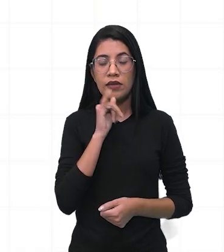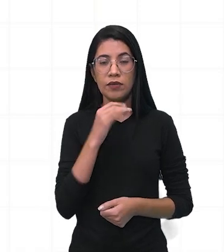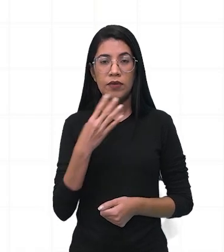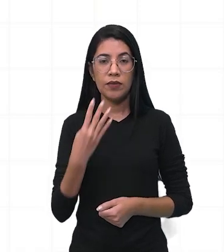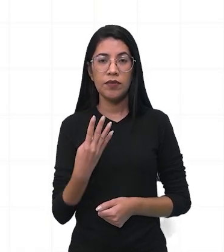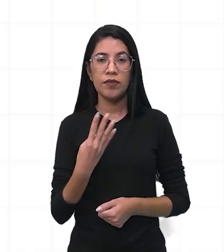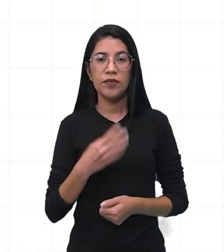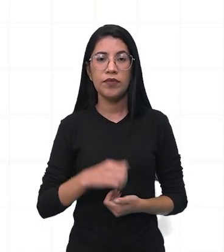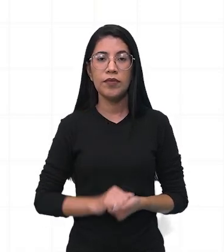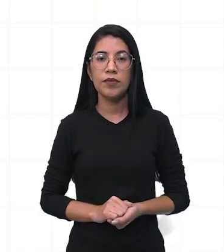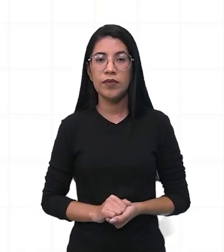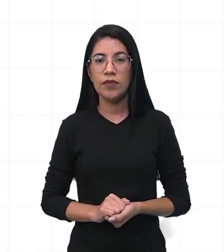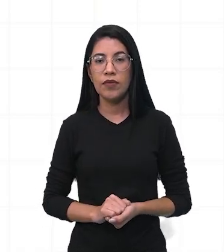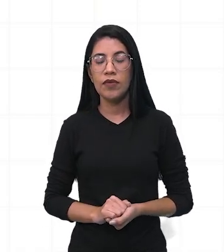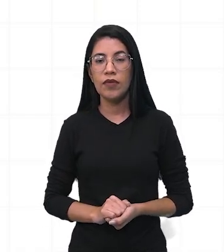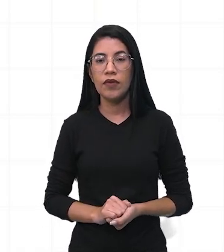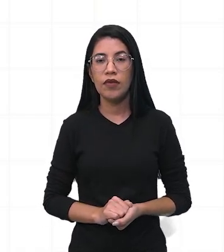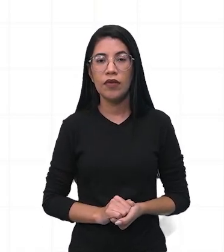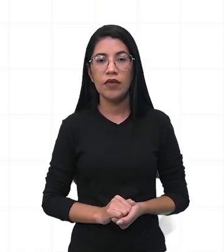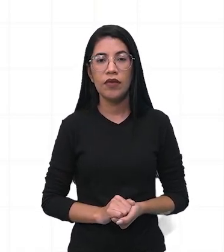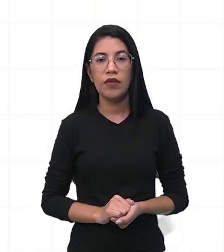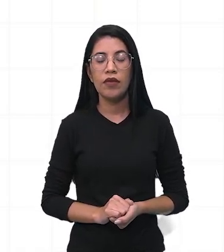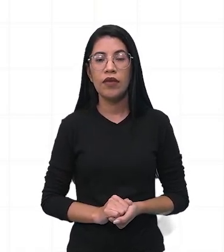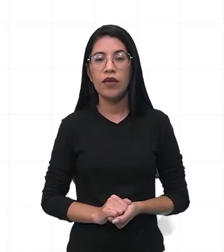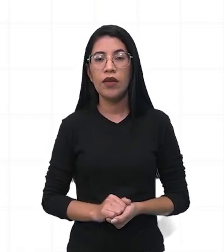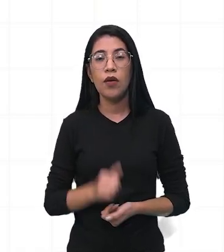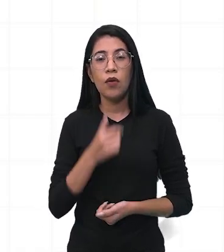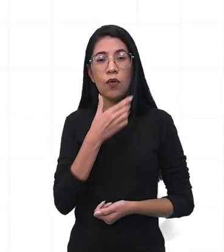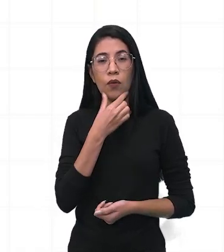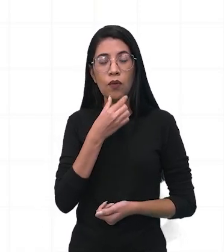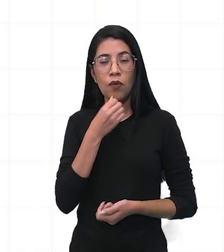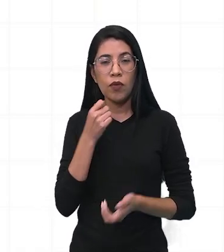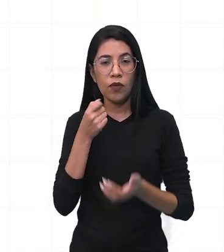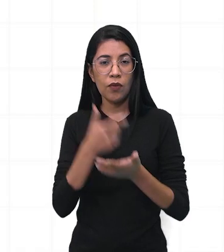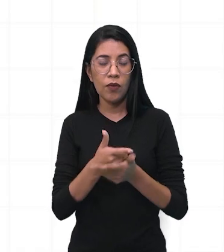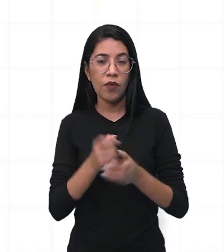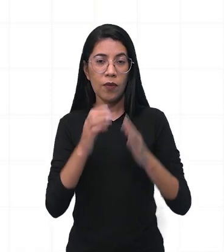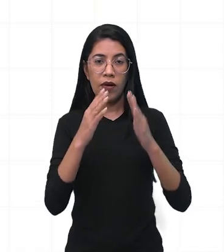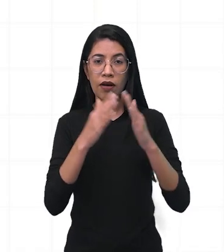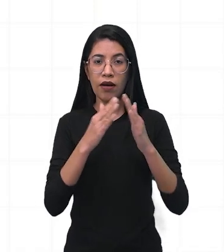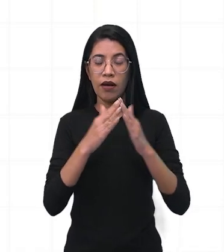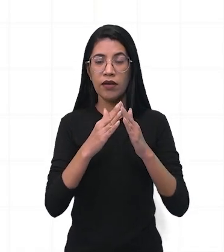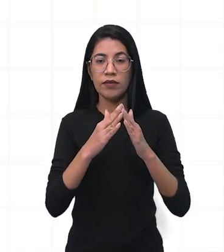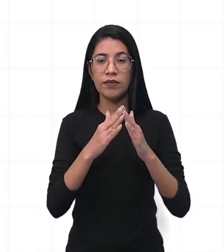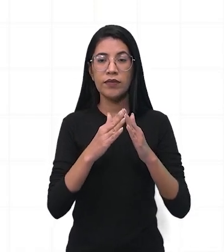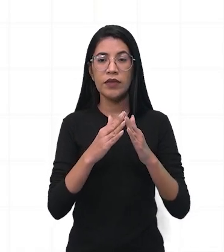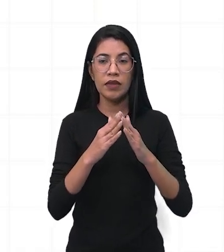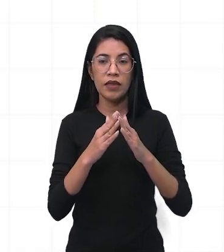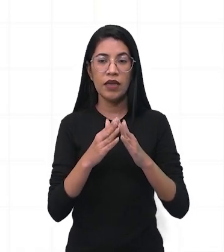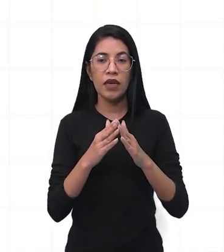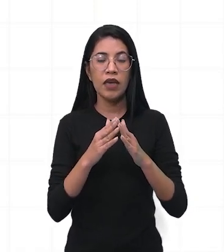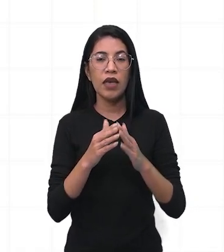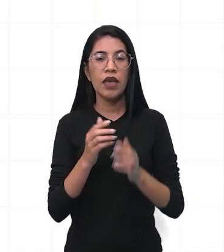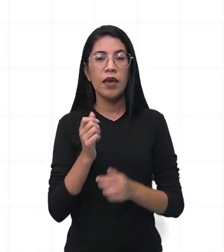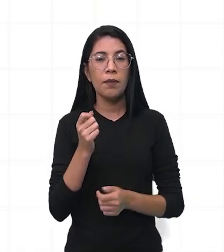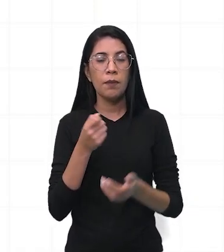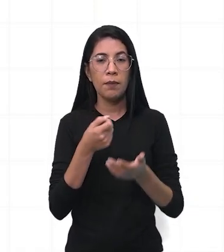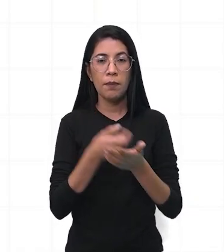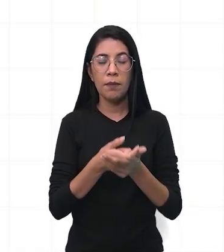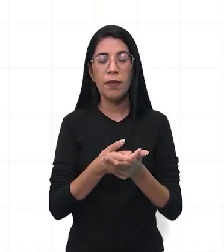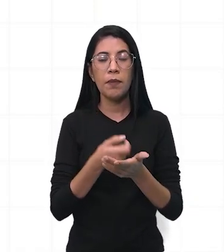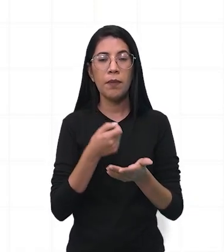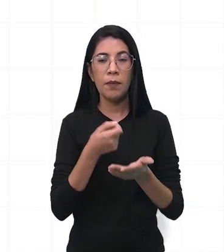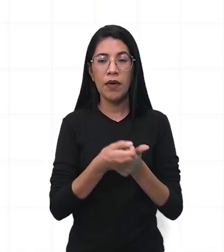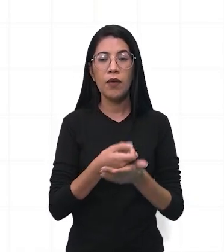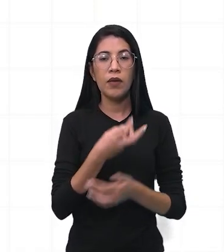Olha aí, ó. Luiz comprou uma casa e deu 30% do preço total do imóvel